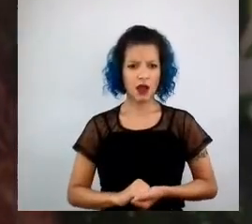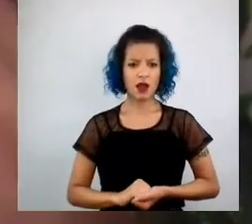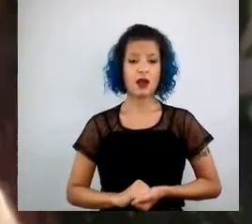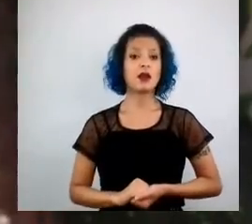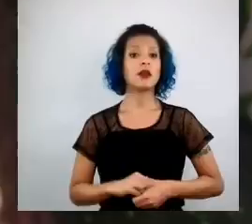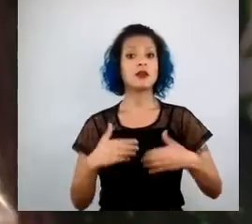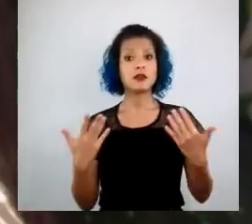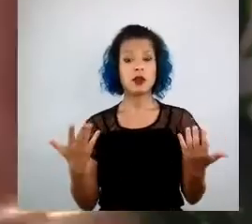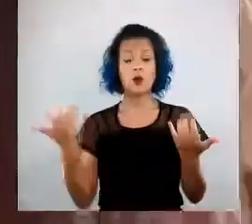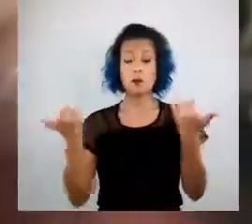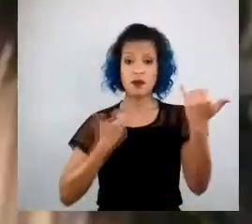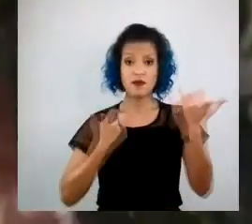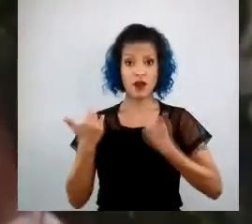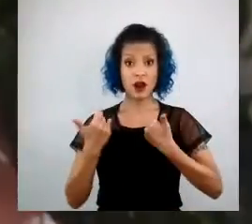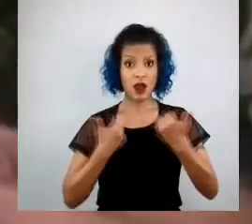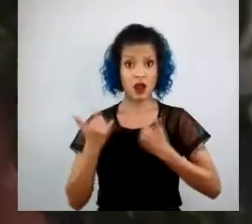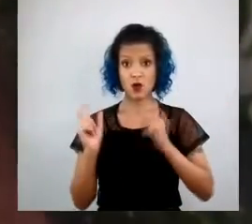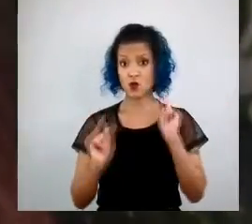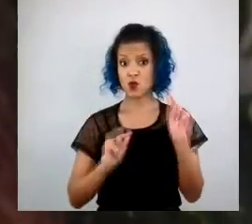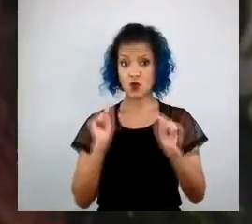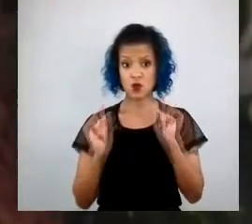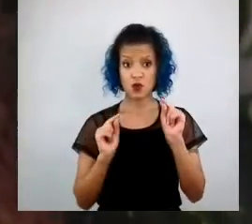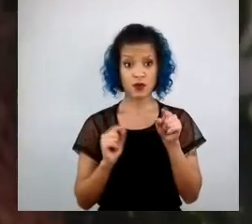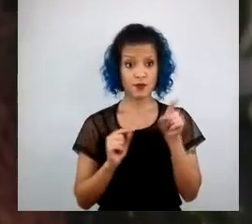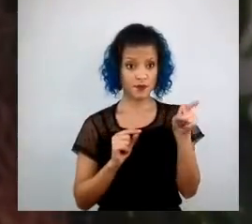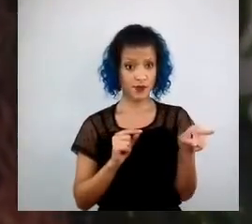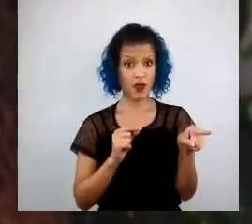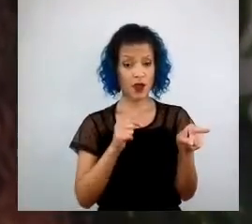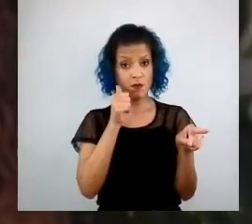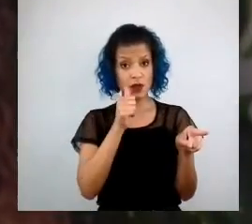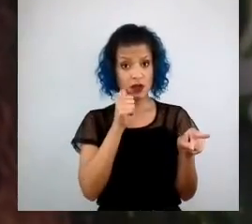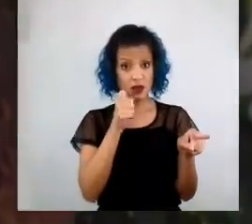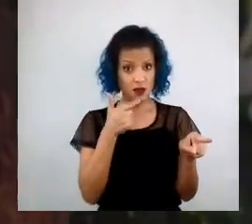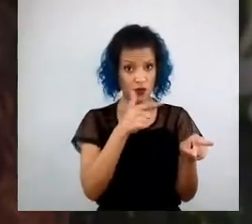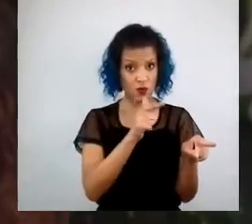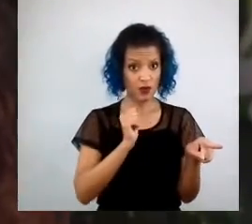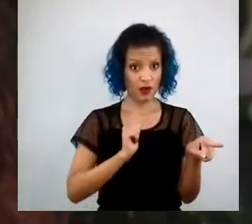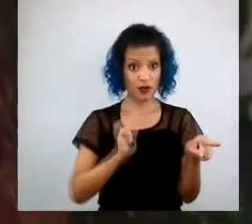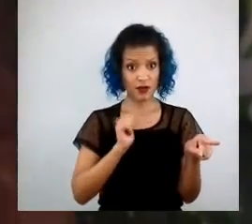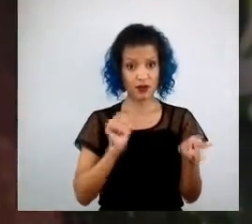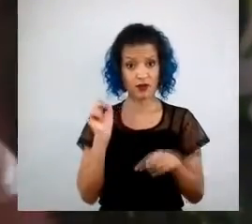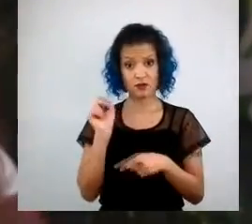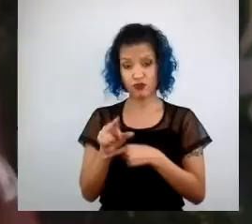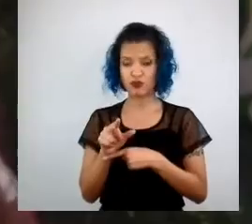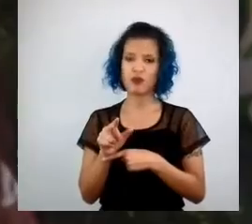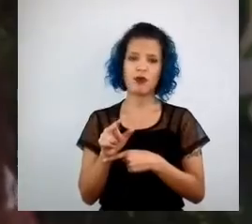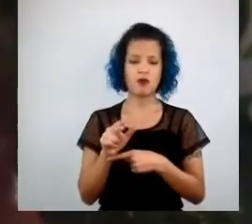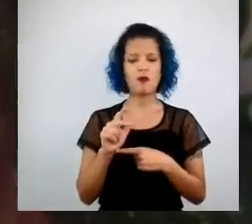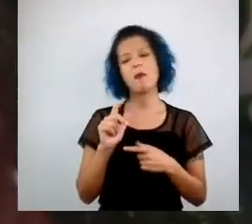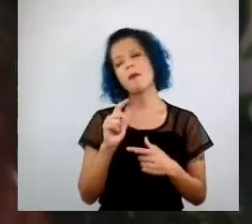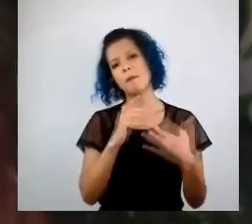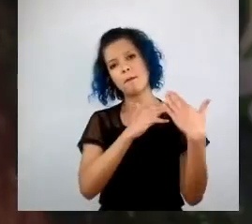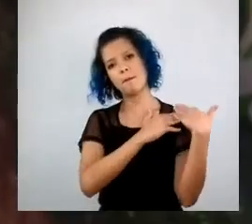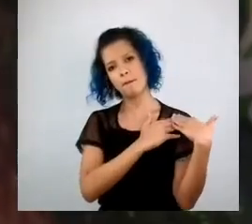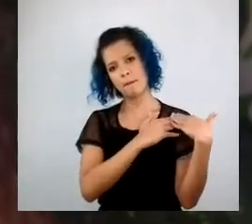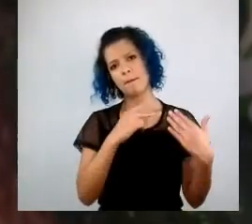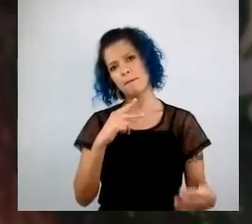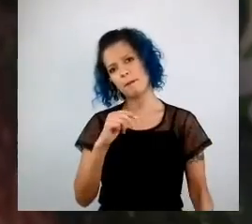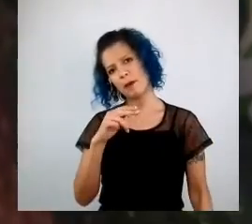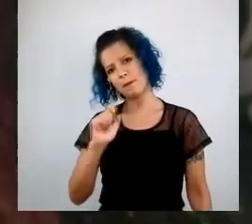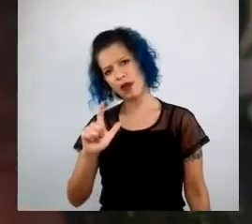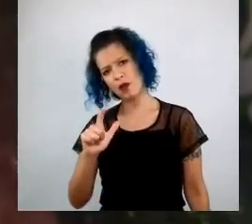informaram que a outra atriz tinha pego o papel e tal, aí eu, poxa, por quê? O que é que eu,